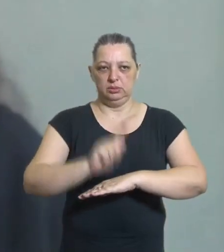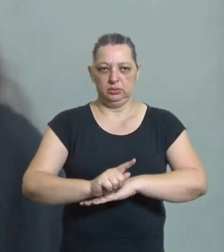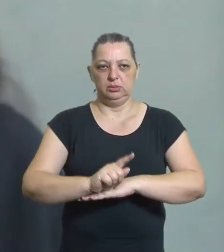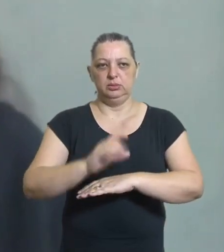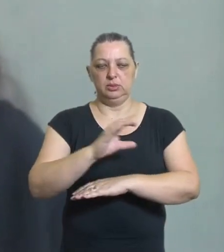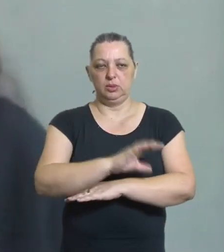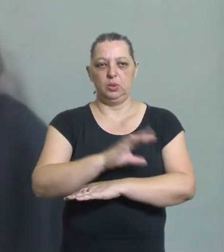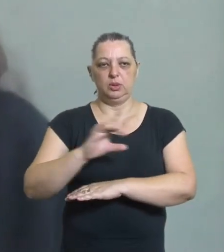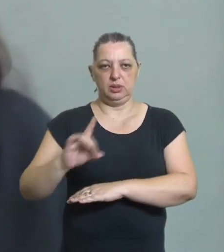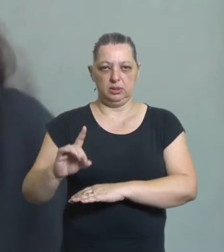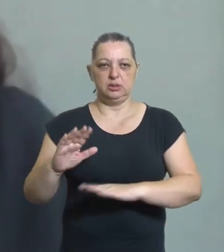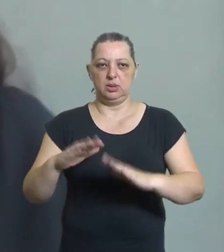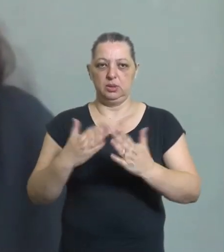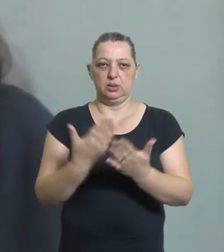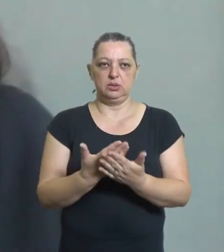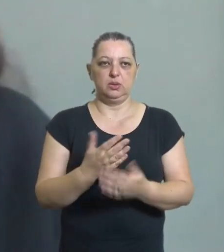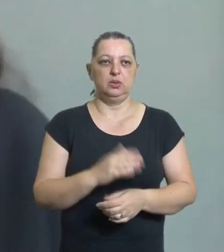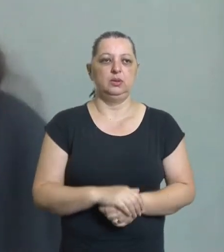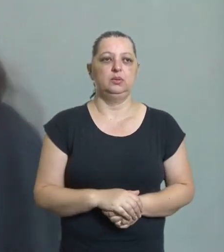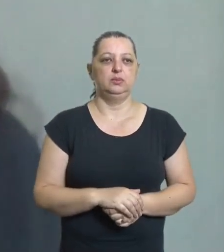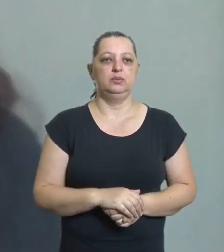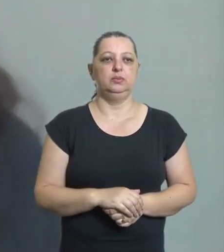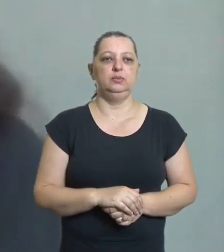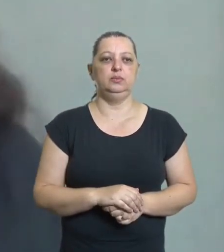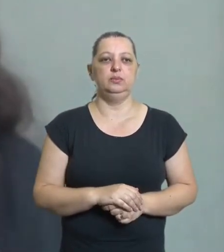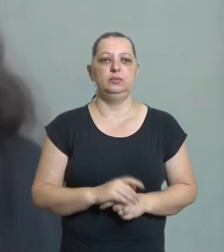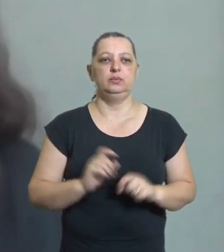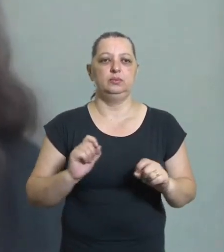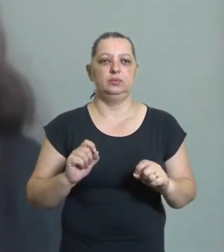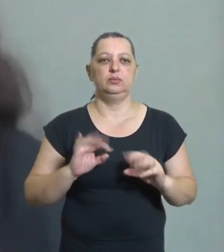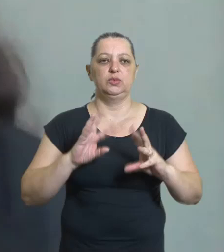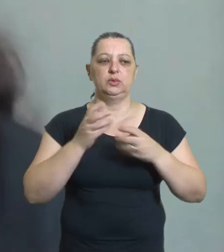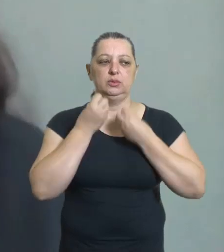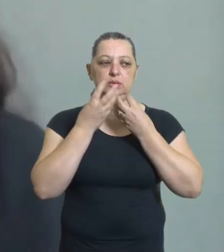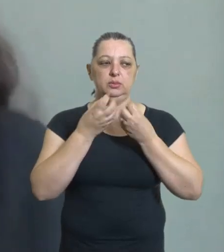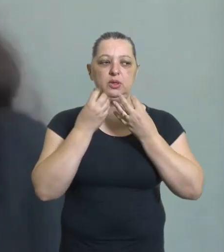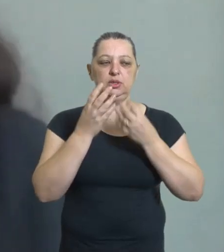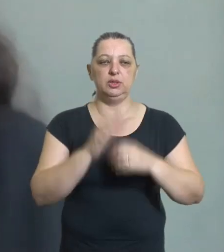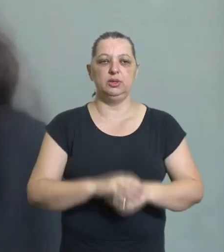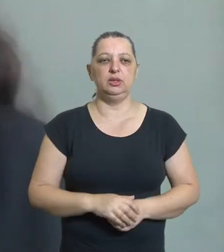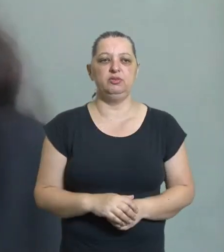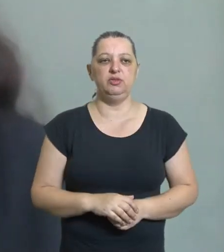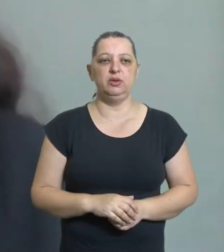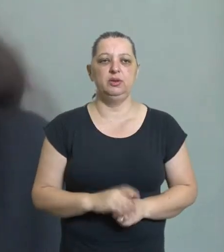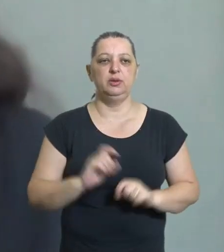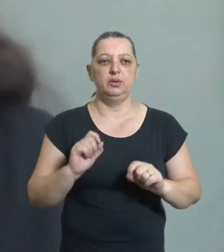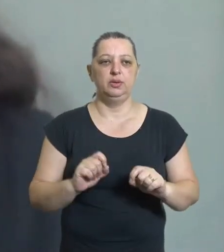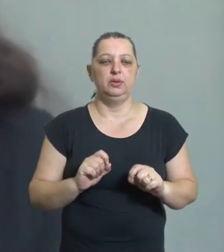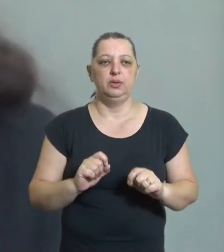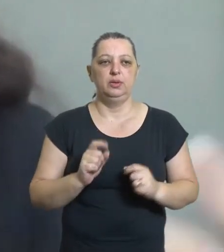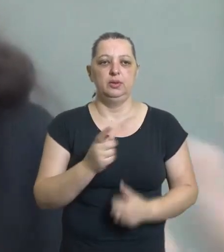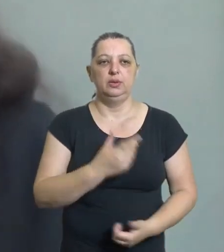coordenação dessa escola. Então, juntando todas essas informações, você vai conhecendo o aluno, já vai tendo